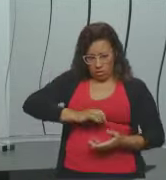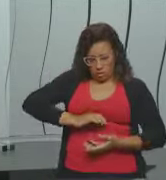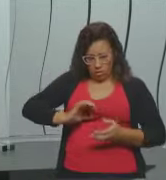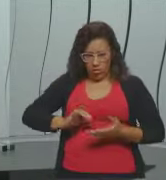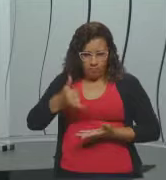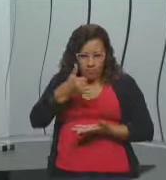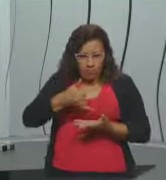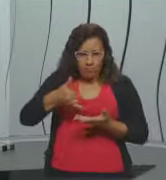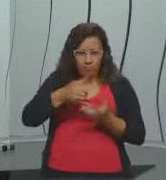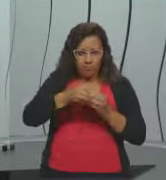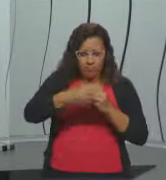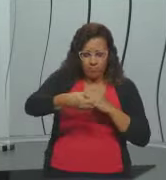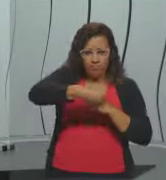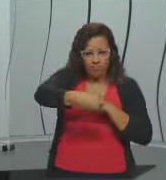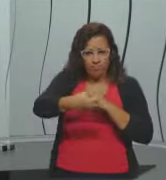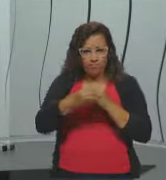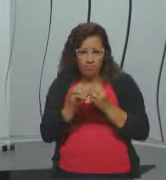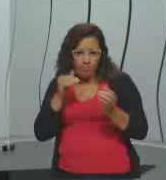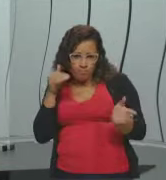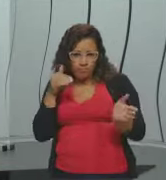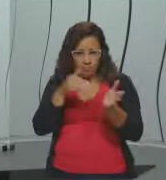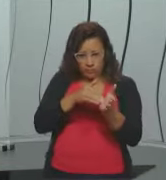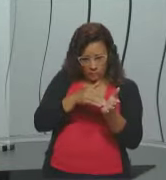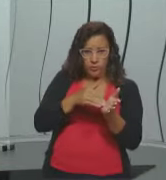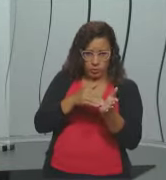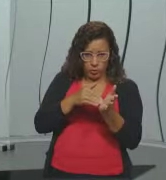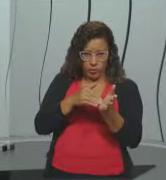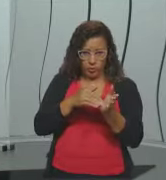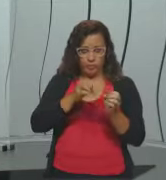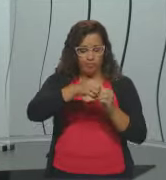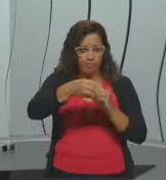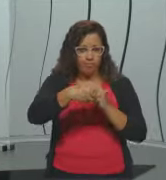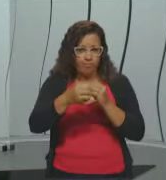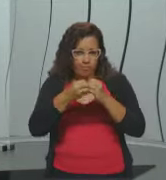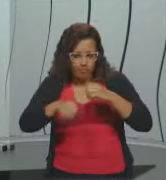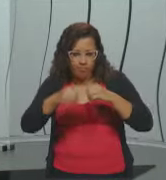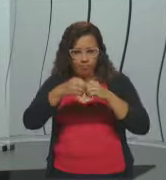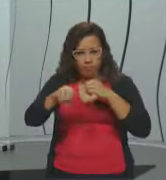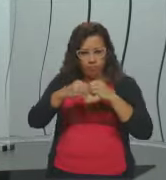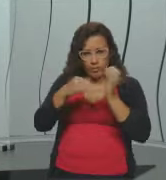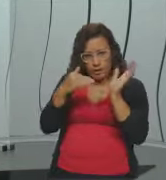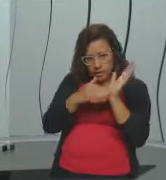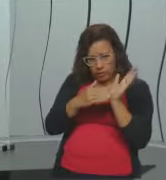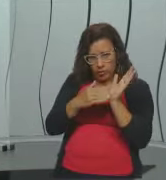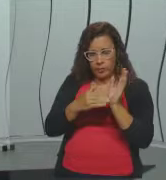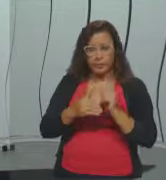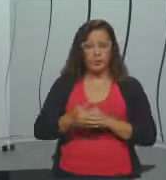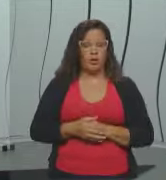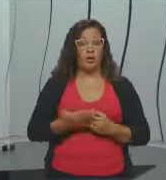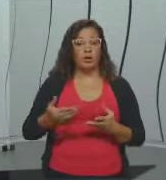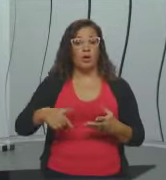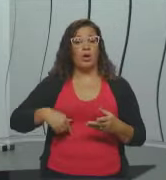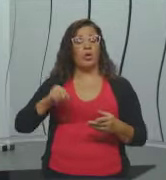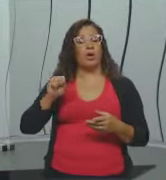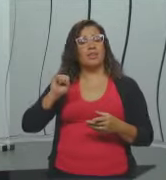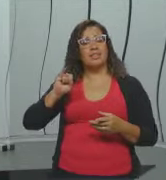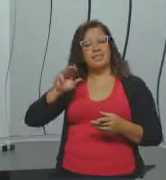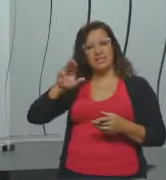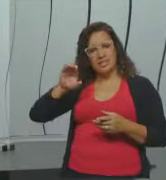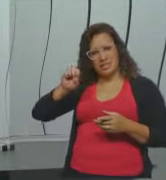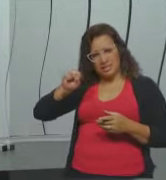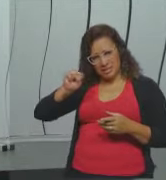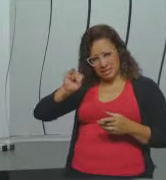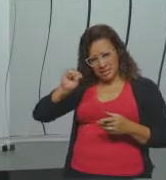caso, a ação de enzimas que vão quebrar gorduras. Então, os sais biliares produzidos